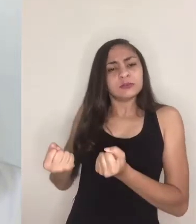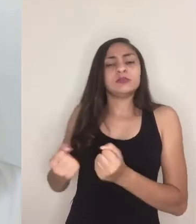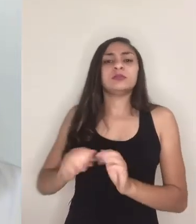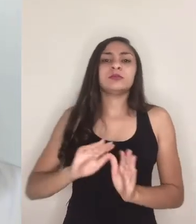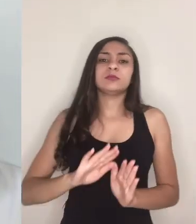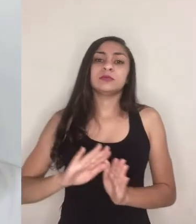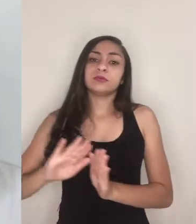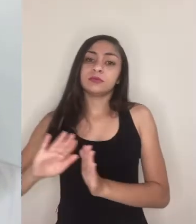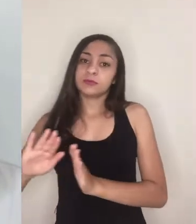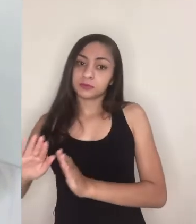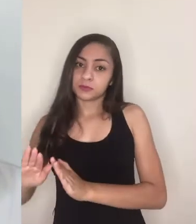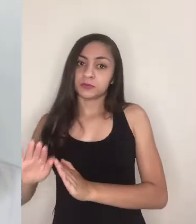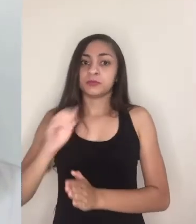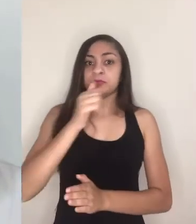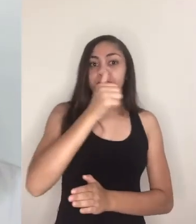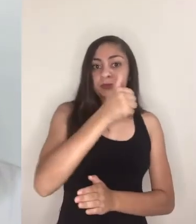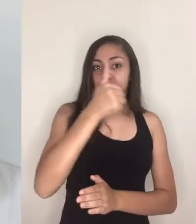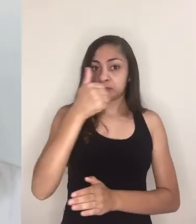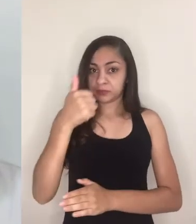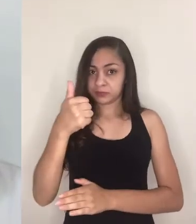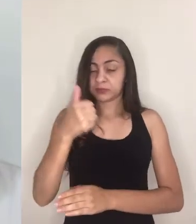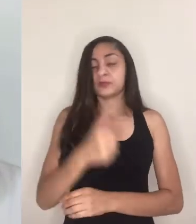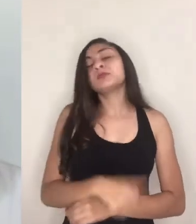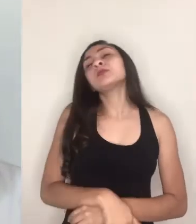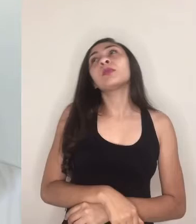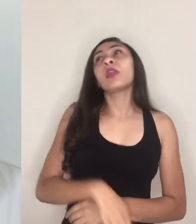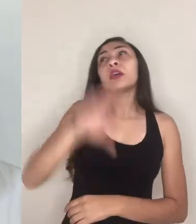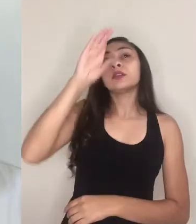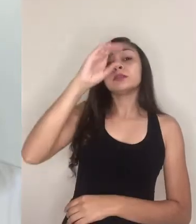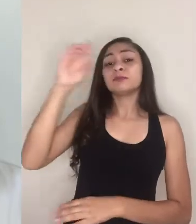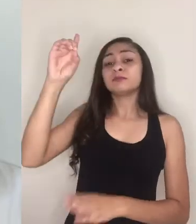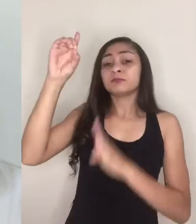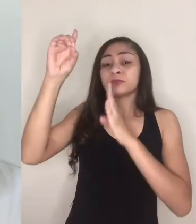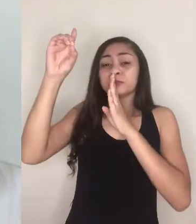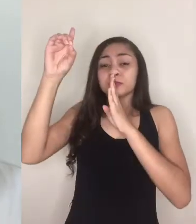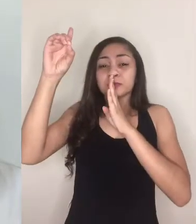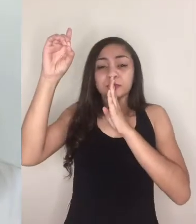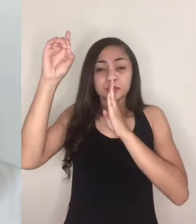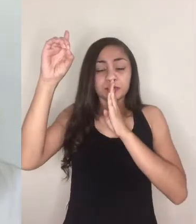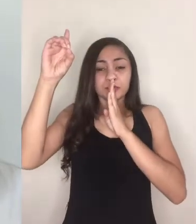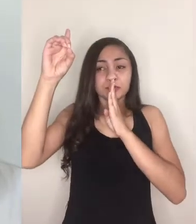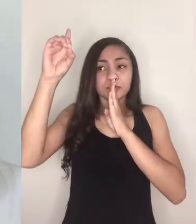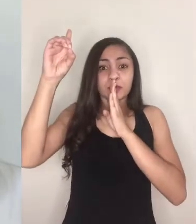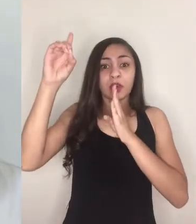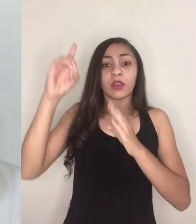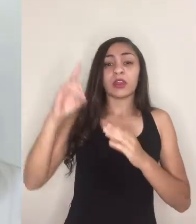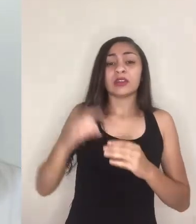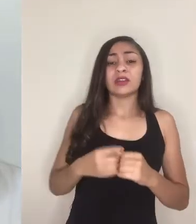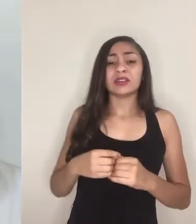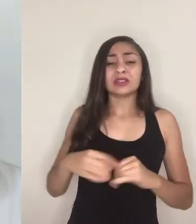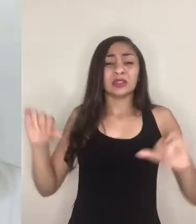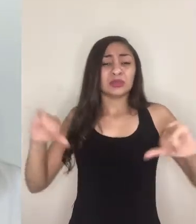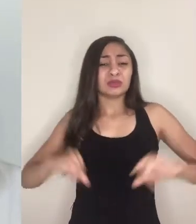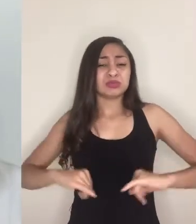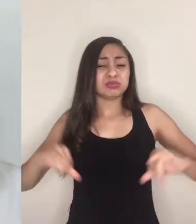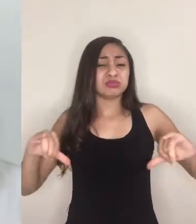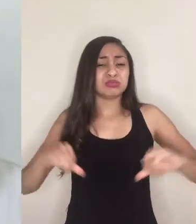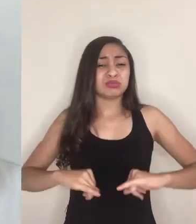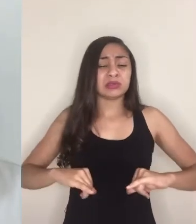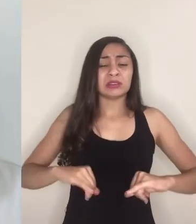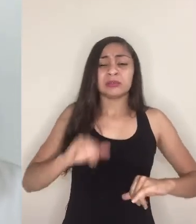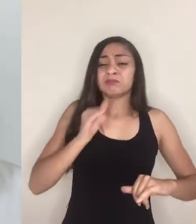Deus, diante de nossa aflição e abatimento, podemos descansar e fazermos